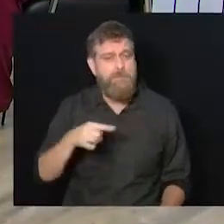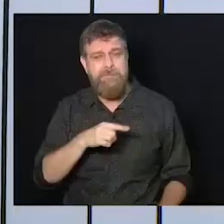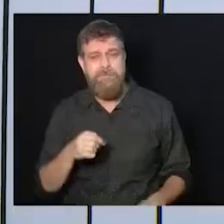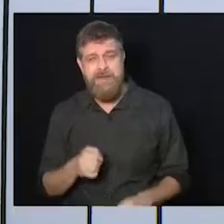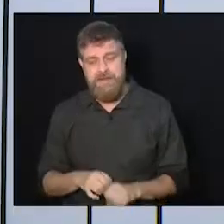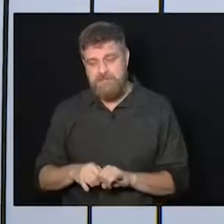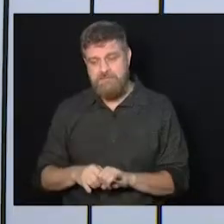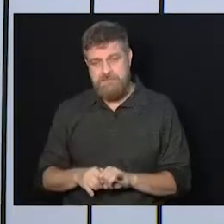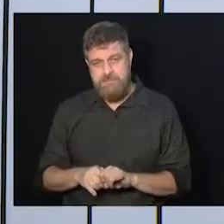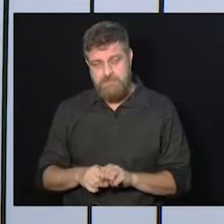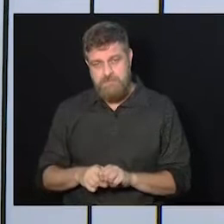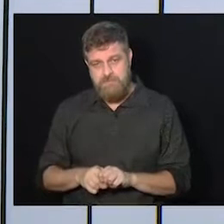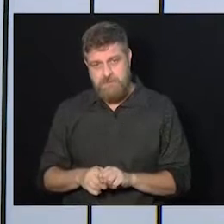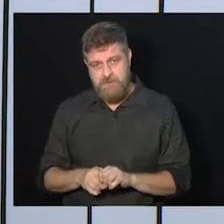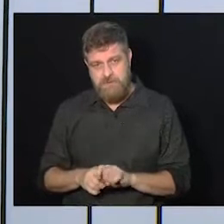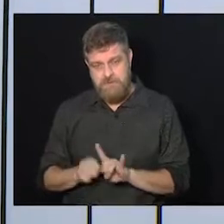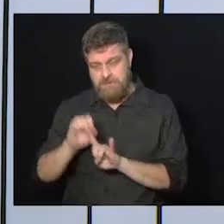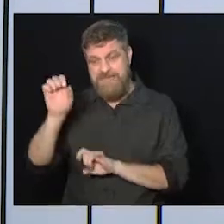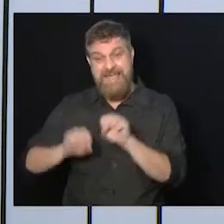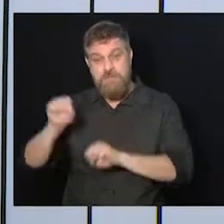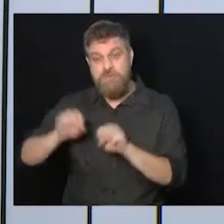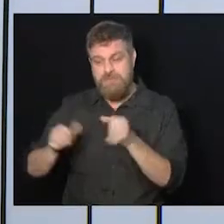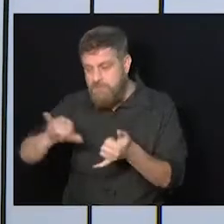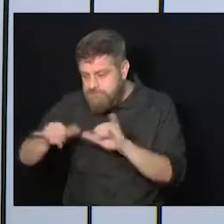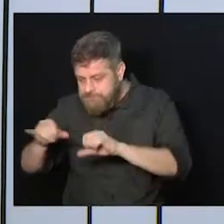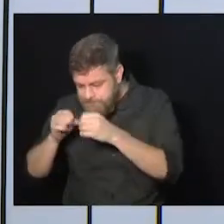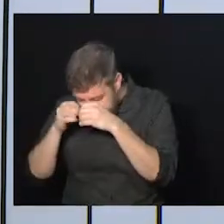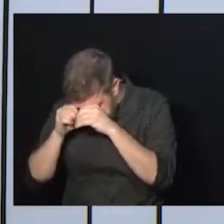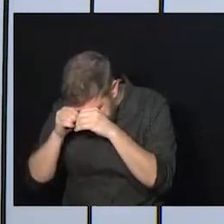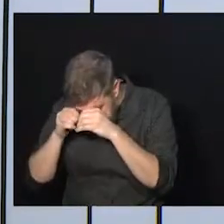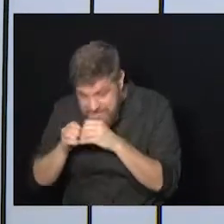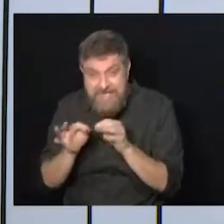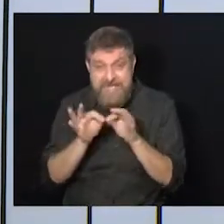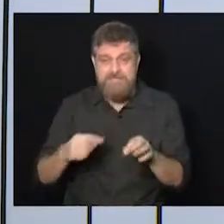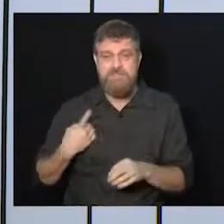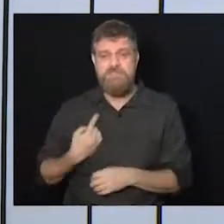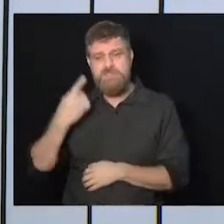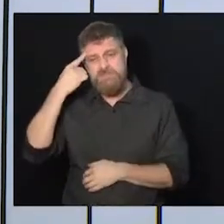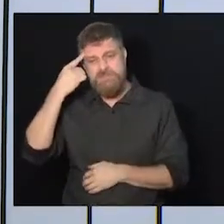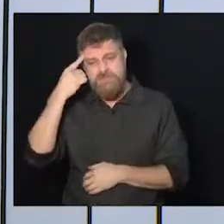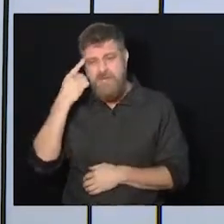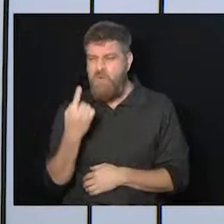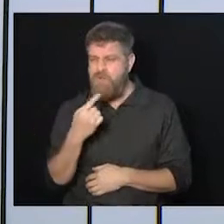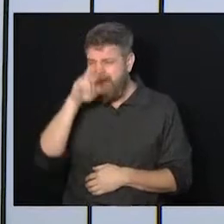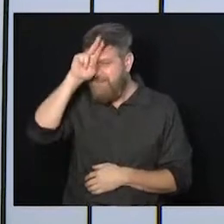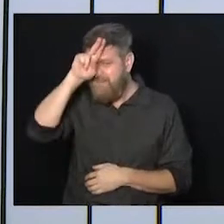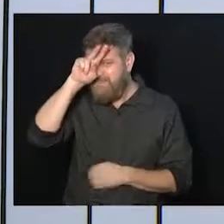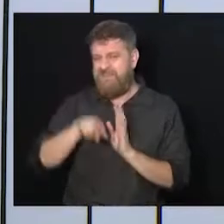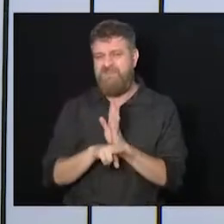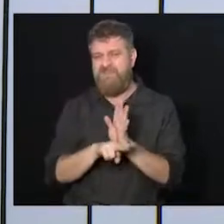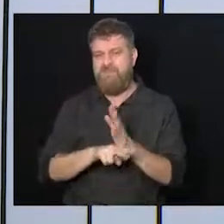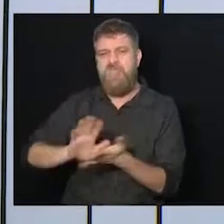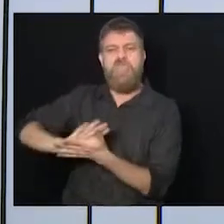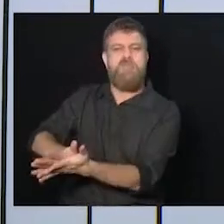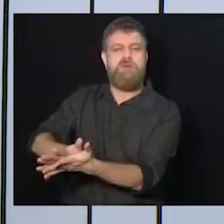que vão trabalhar com isso, né? Então é um exemplo muito simples. Às vezes a gente olha no formiguinha na nossa casa, mata,